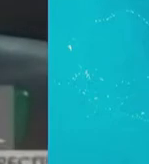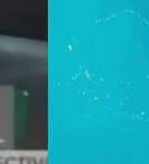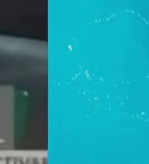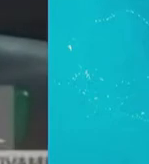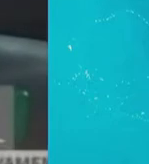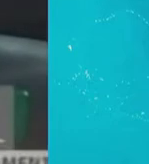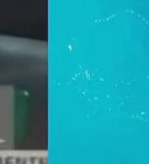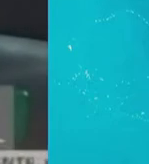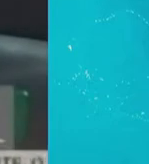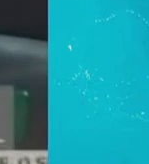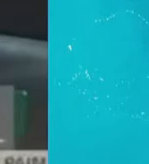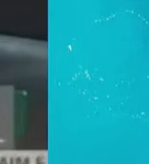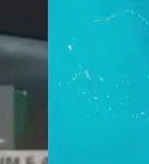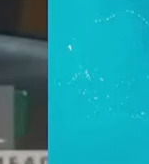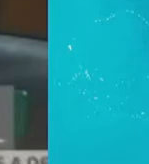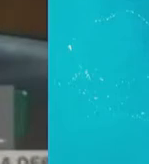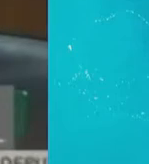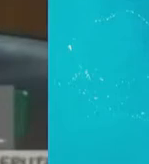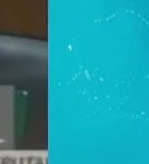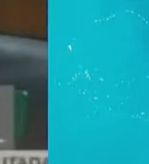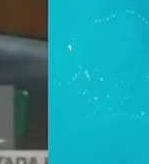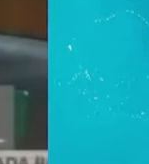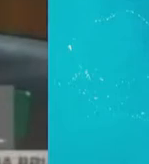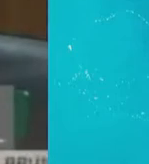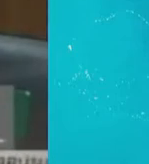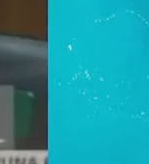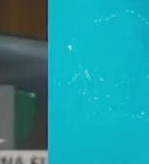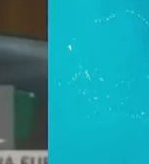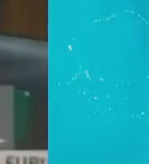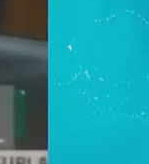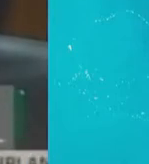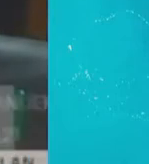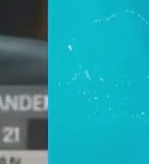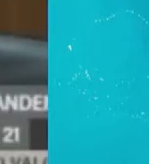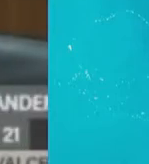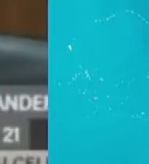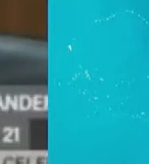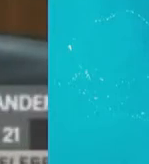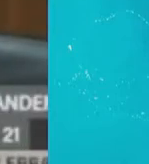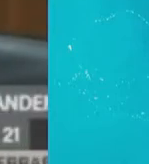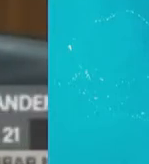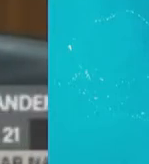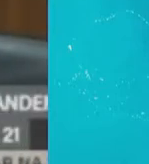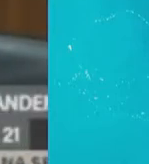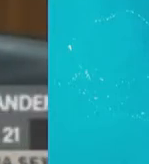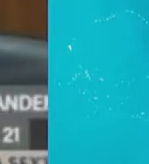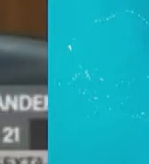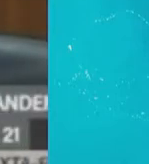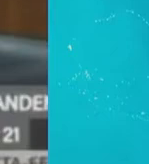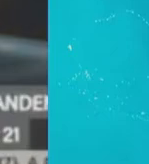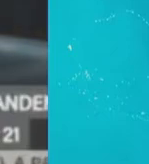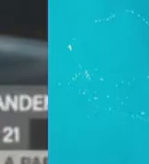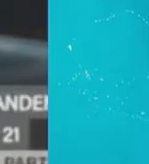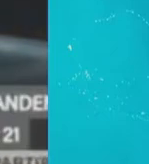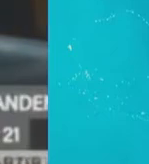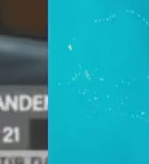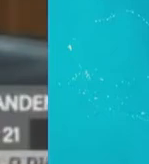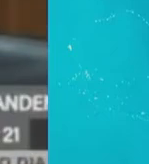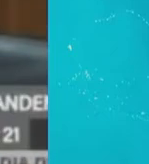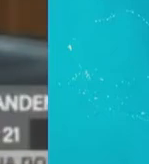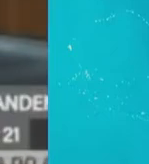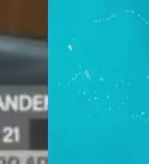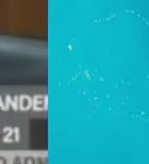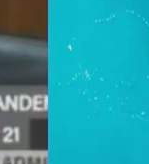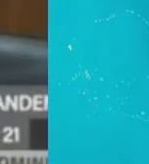rigorosamente de um assalariado, mas não cobra dessas empresas fantasmas. O Tesouro, a Secretaria do Tesouro, a AGU,